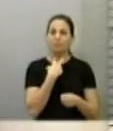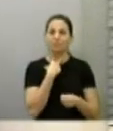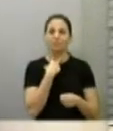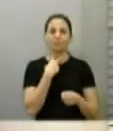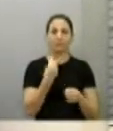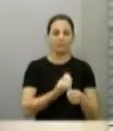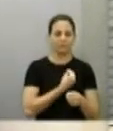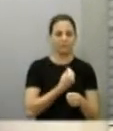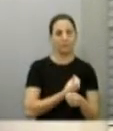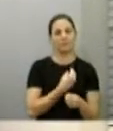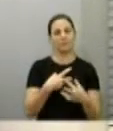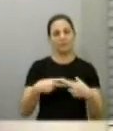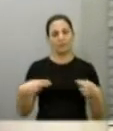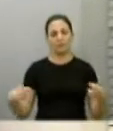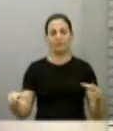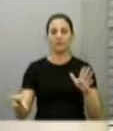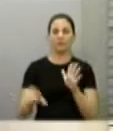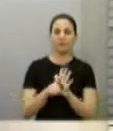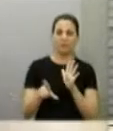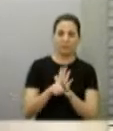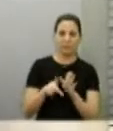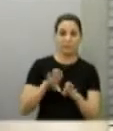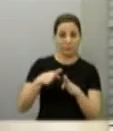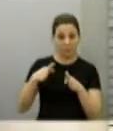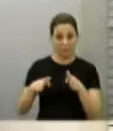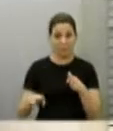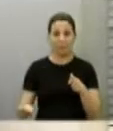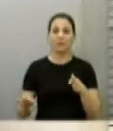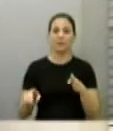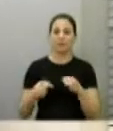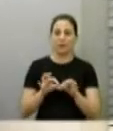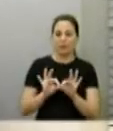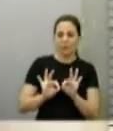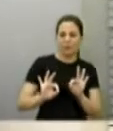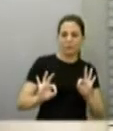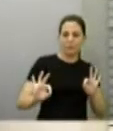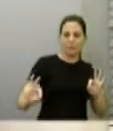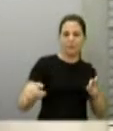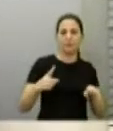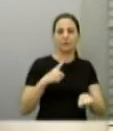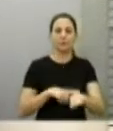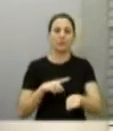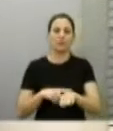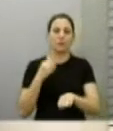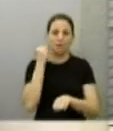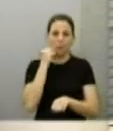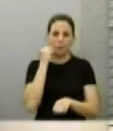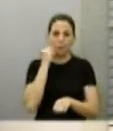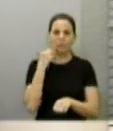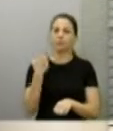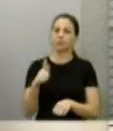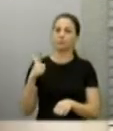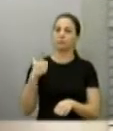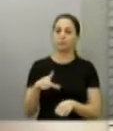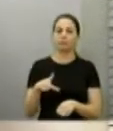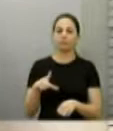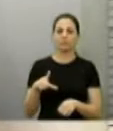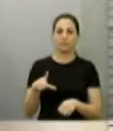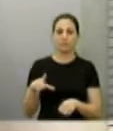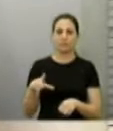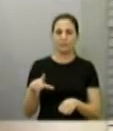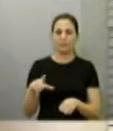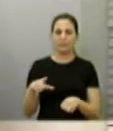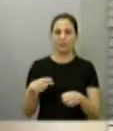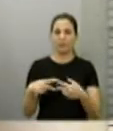das atividades legislativas pela distância, pela falta de tempo ou pela falta de oportunidade, tendo em vista que